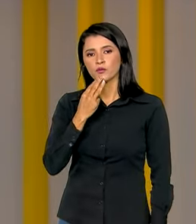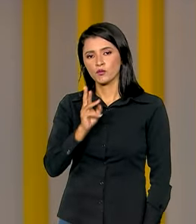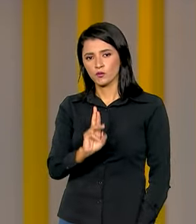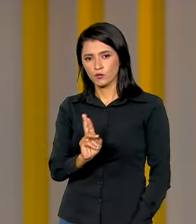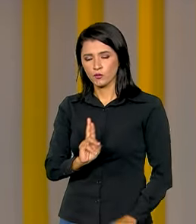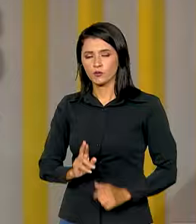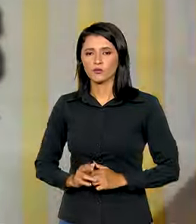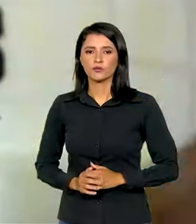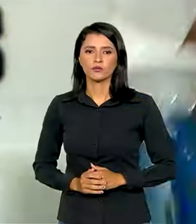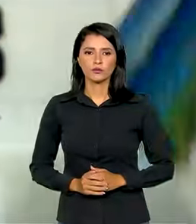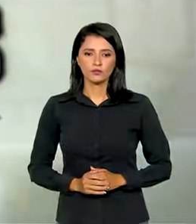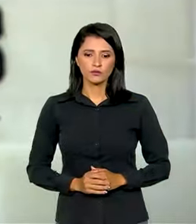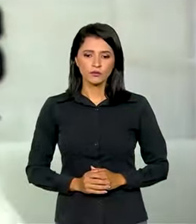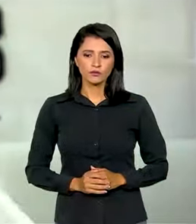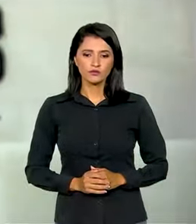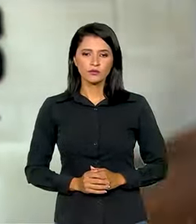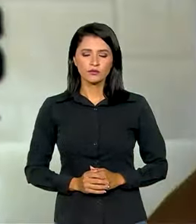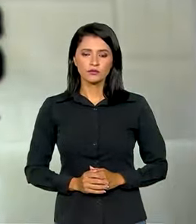reais.